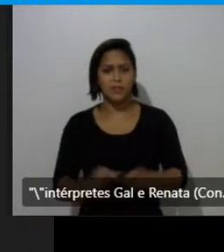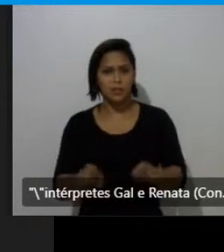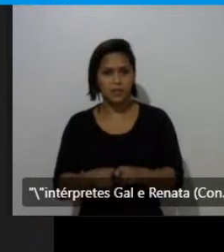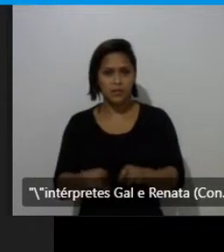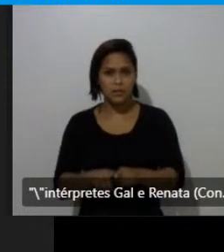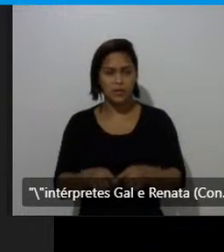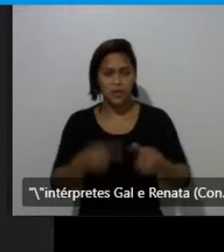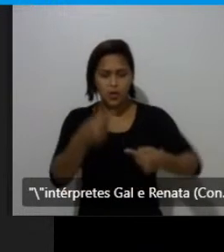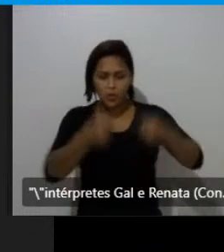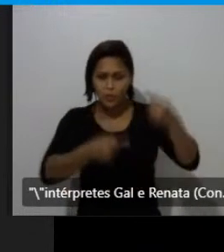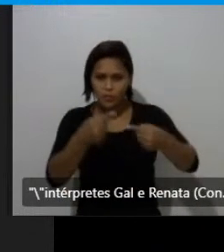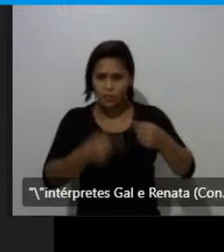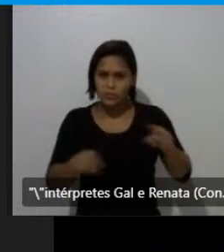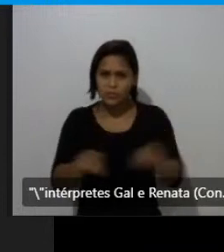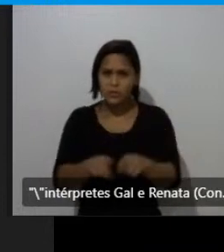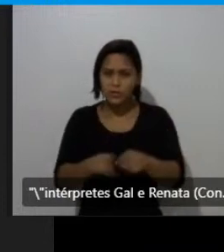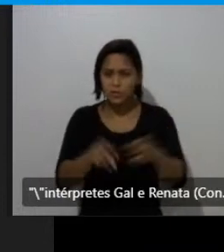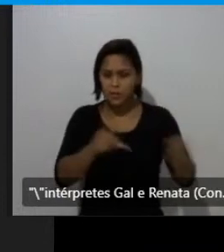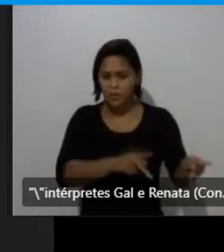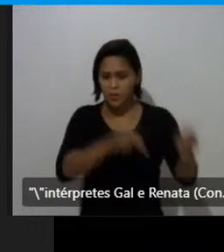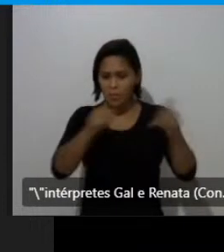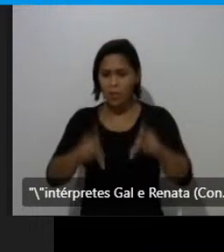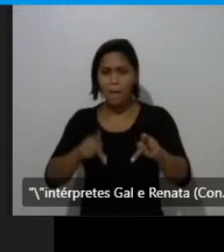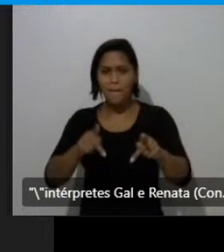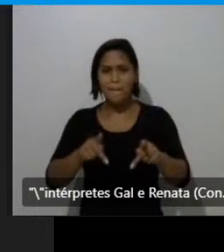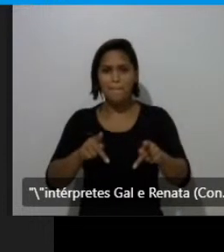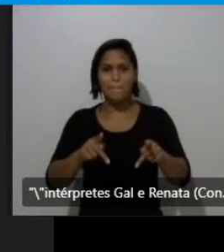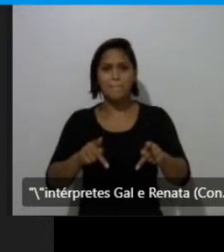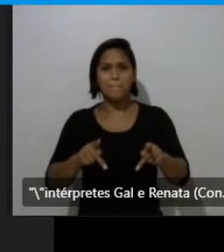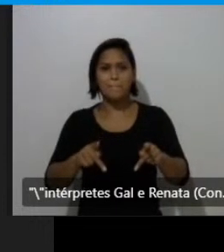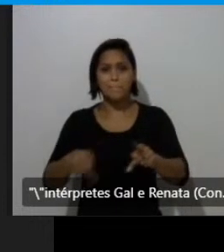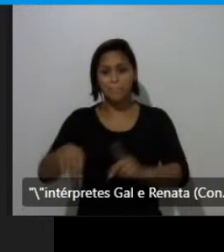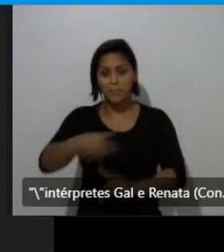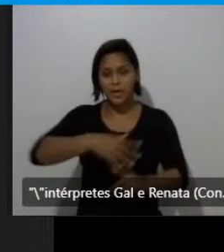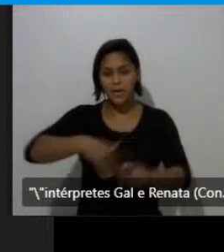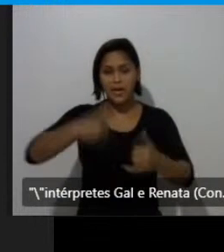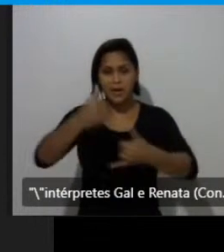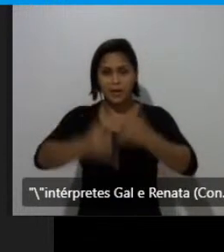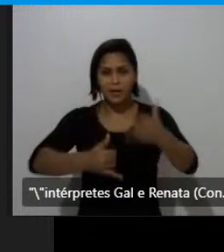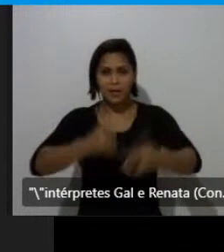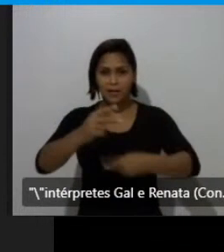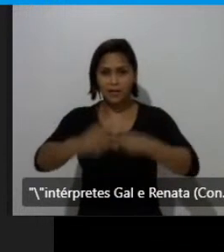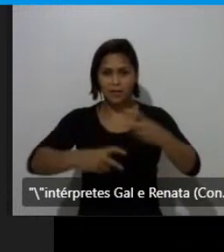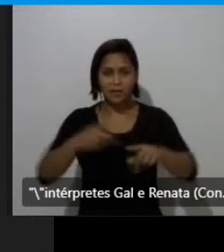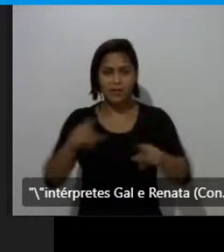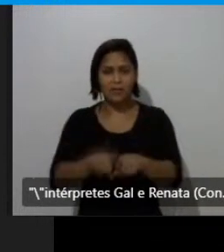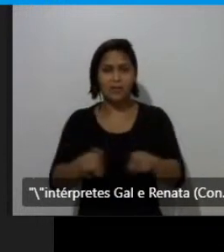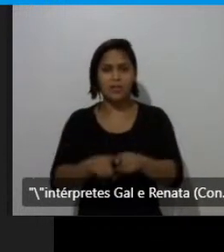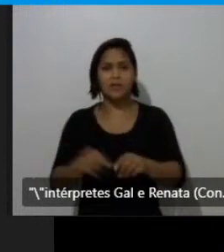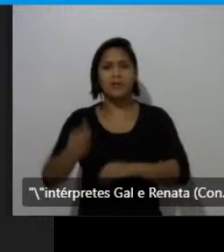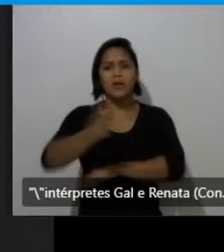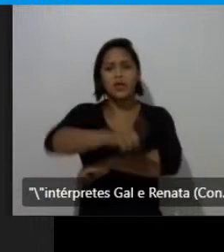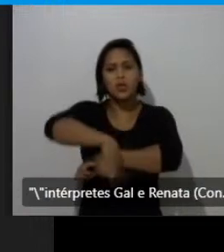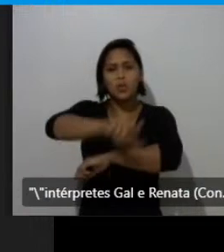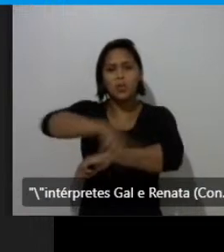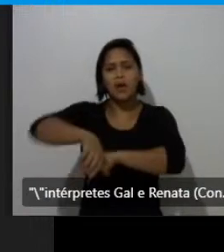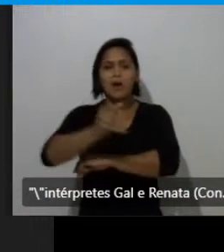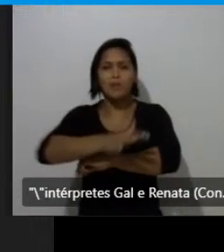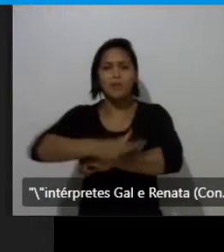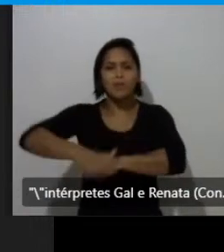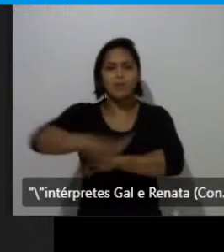e conflitos com o Parque Estadual da Serra do Mar, com unidades de conservação de proteção integral,